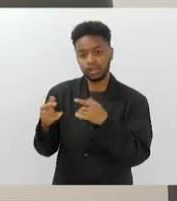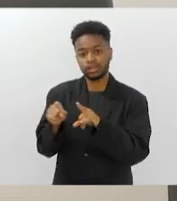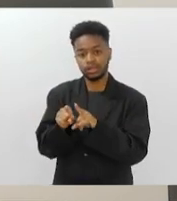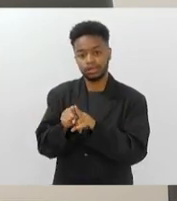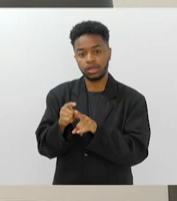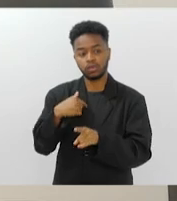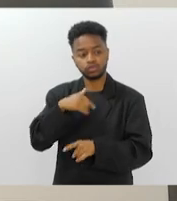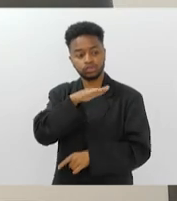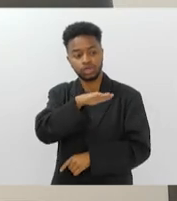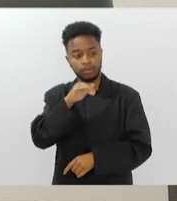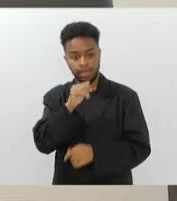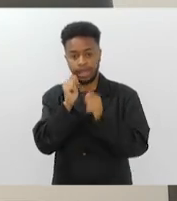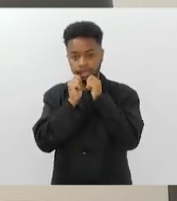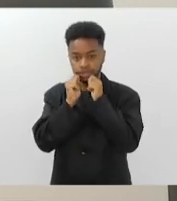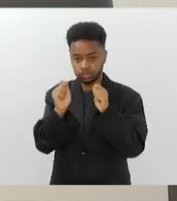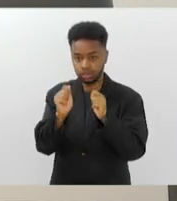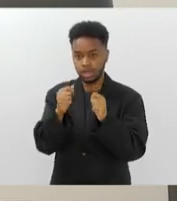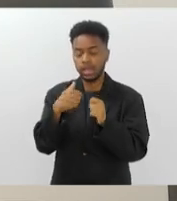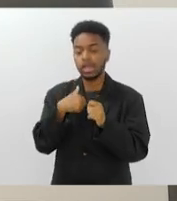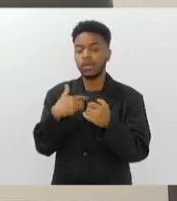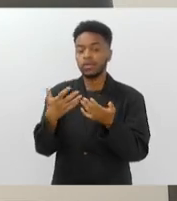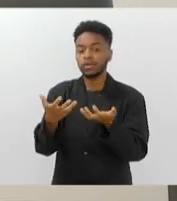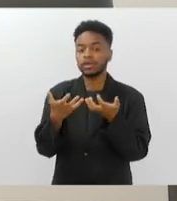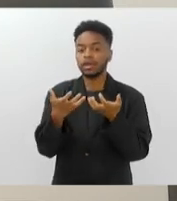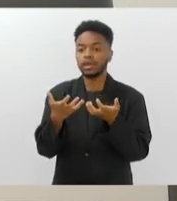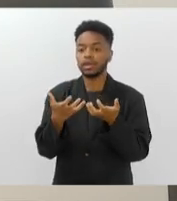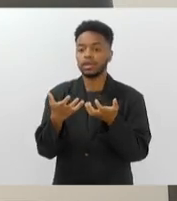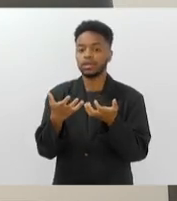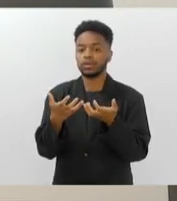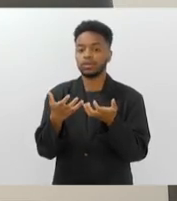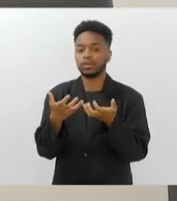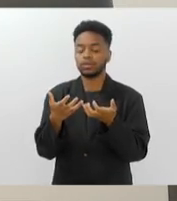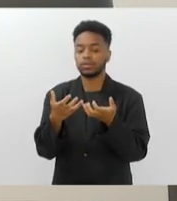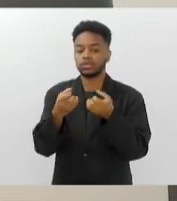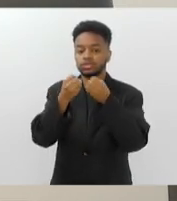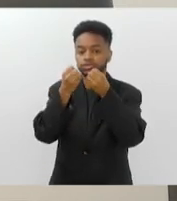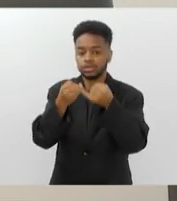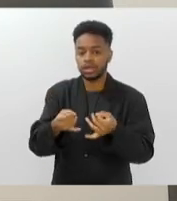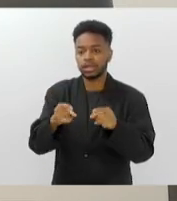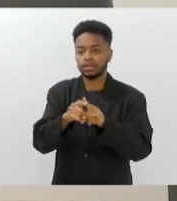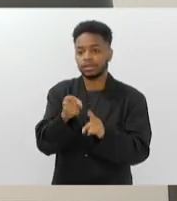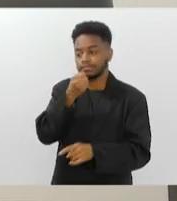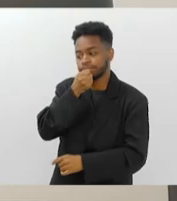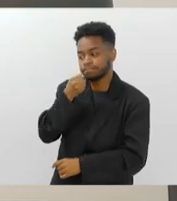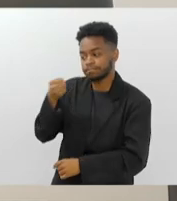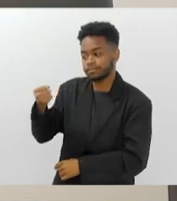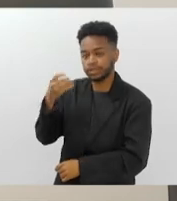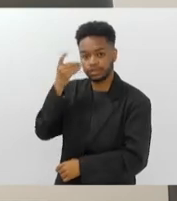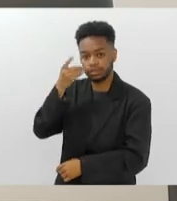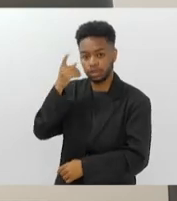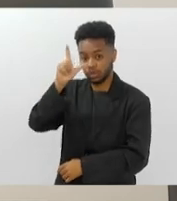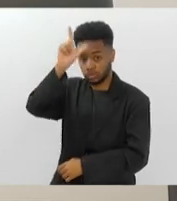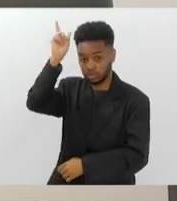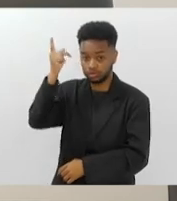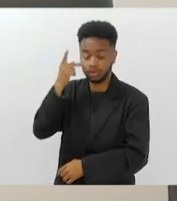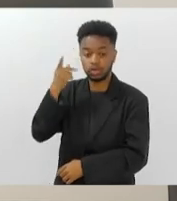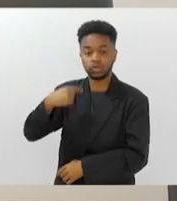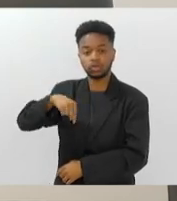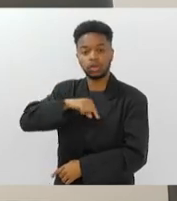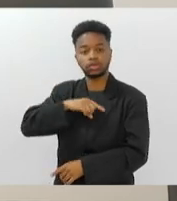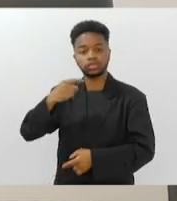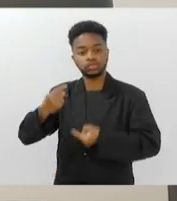nossa Assessoria Então eu queria já deixar aqui vou passar palavra pro Deputado Luis Paulo nós estamos discutindo aqui o